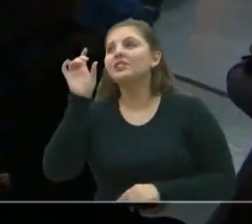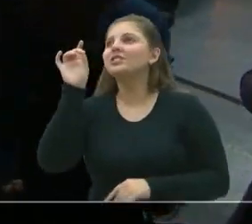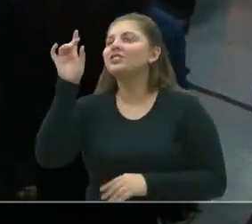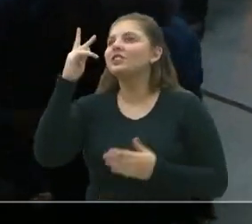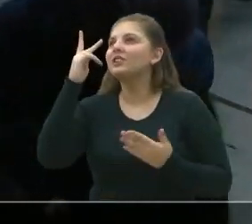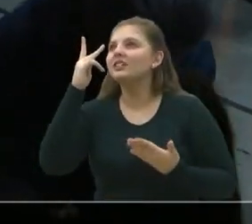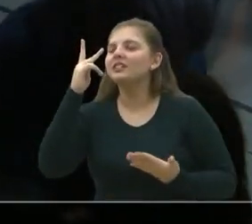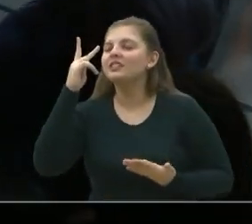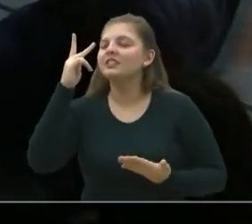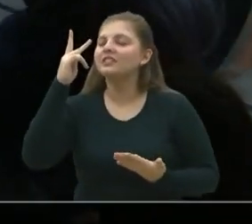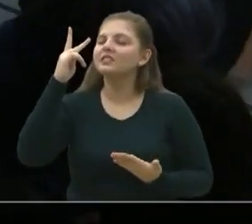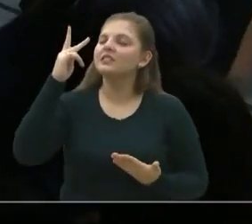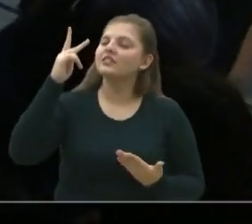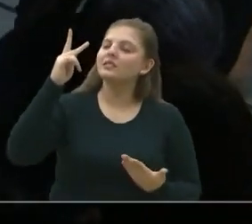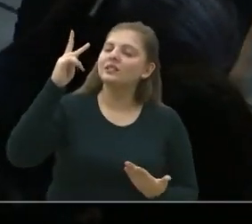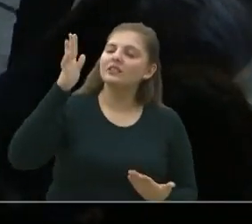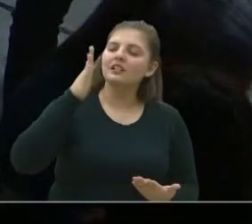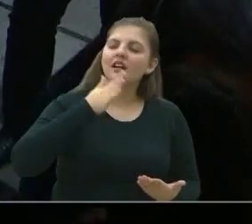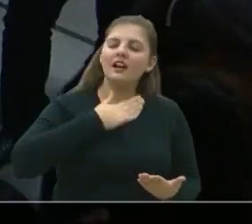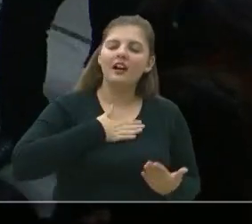Somente em ti